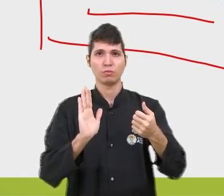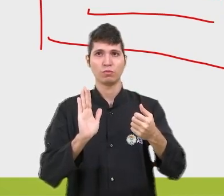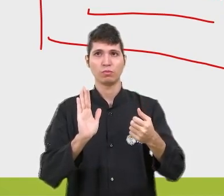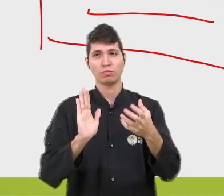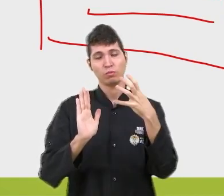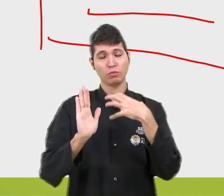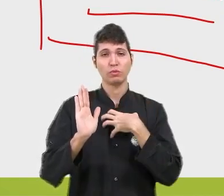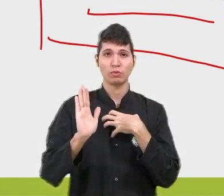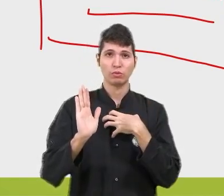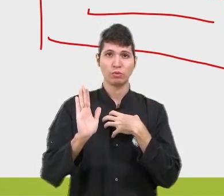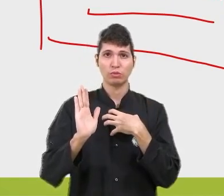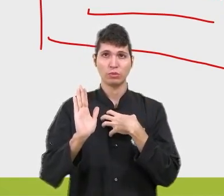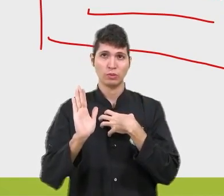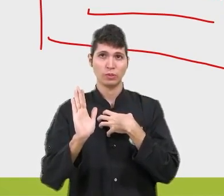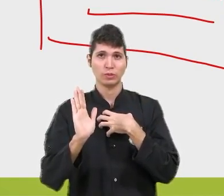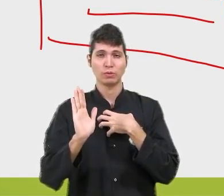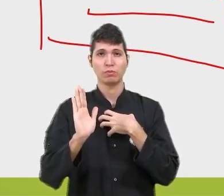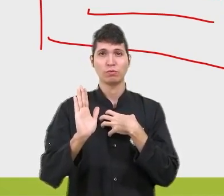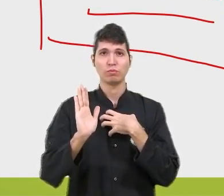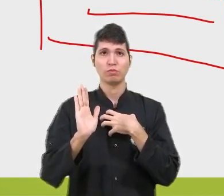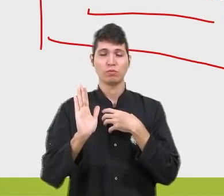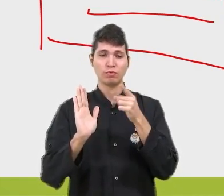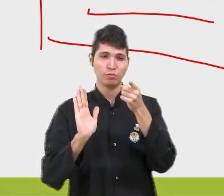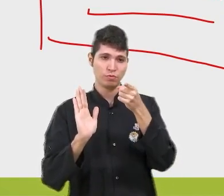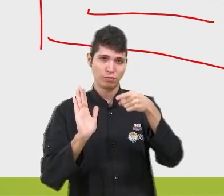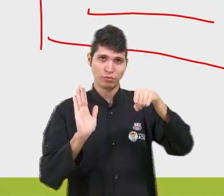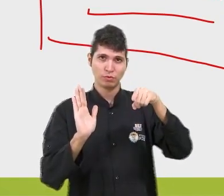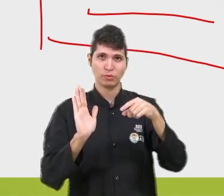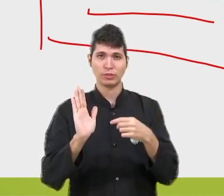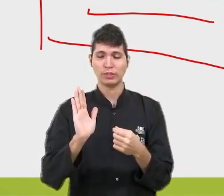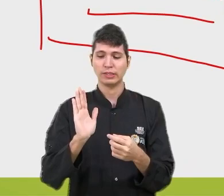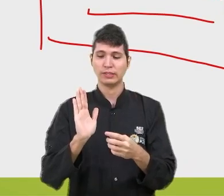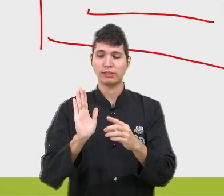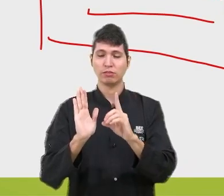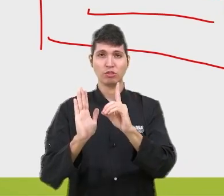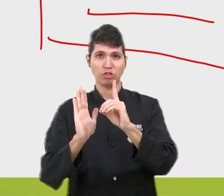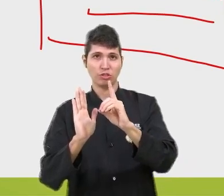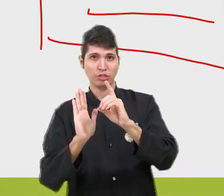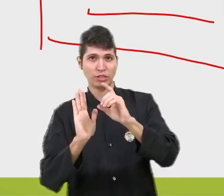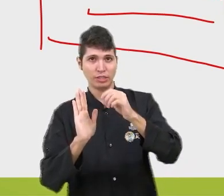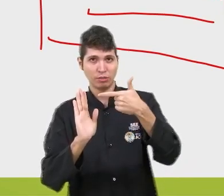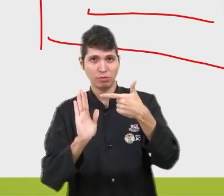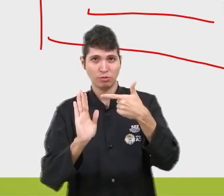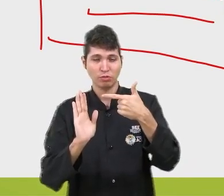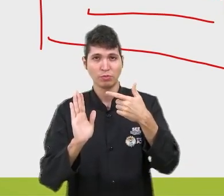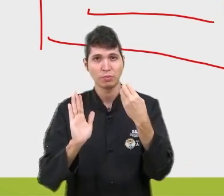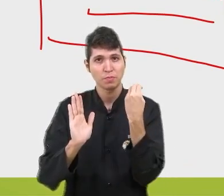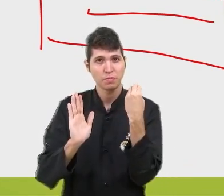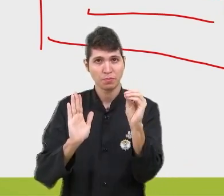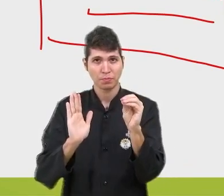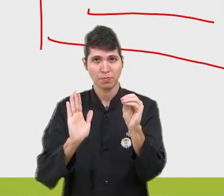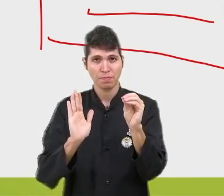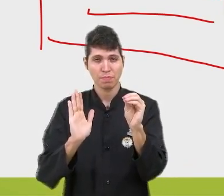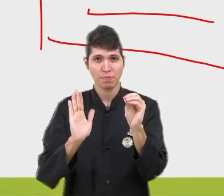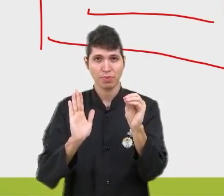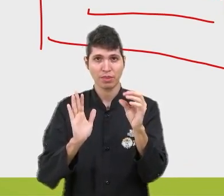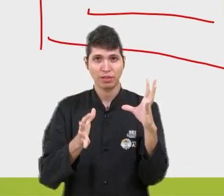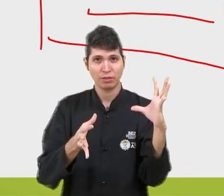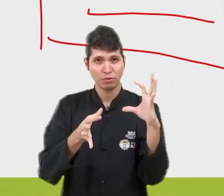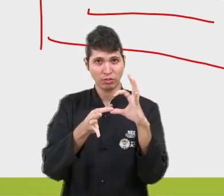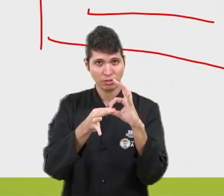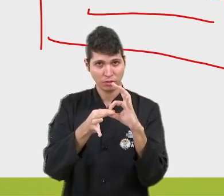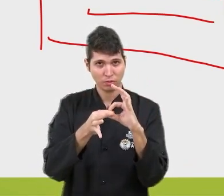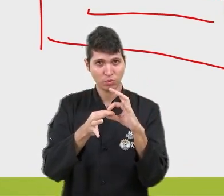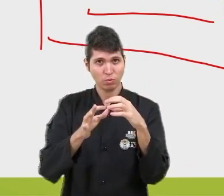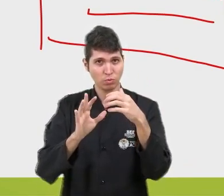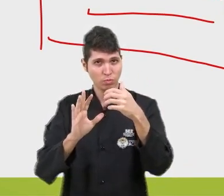Nesse sentido, vírgula. Aí no D2, vou colocar outro operador argumentativo para fazer conexão com o que foi dito anteriormente.